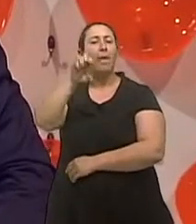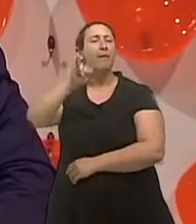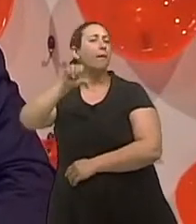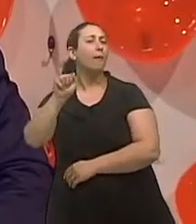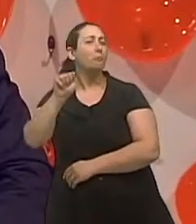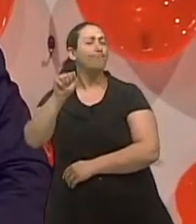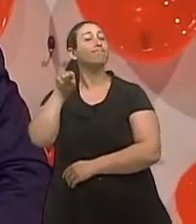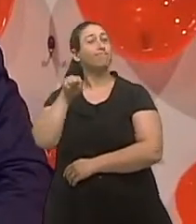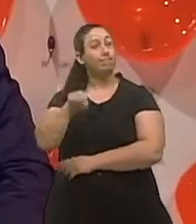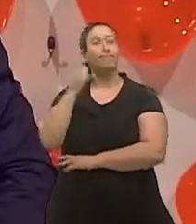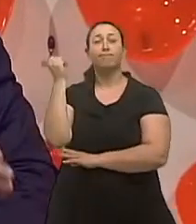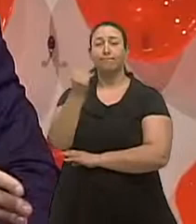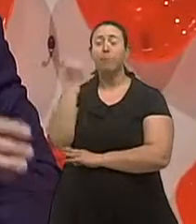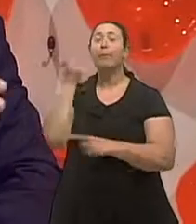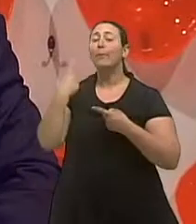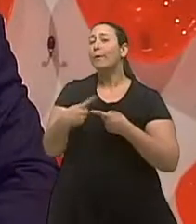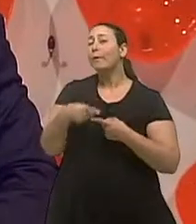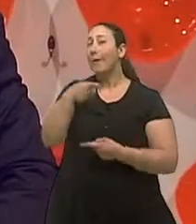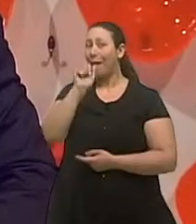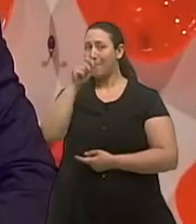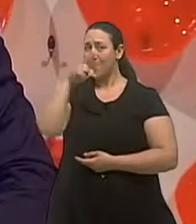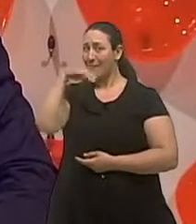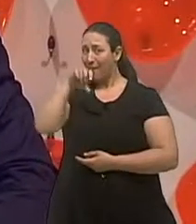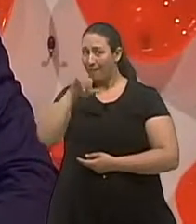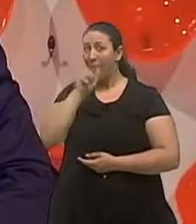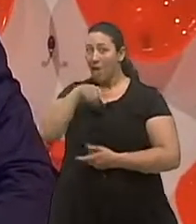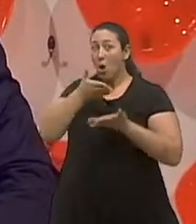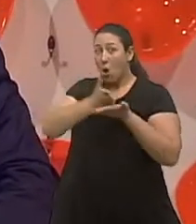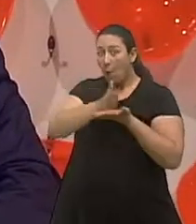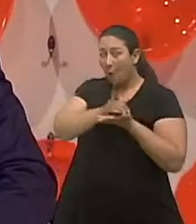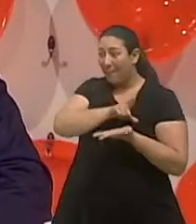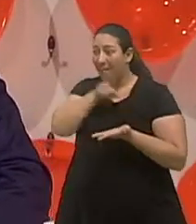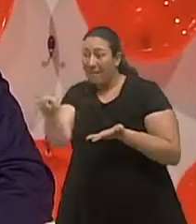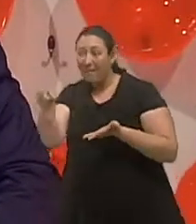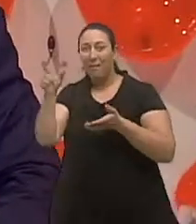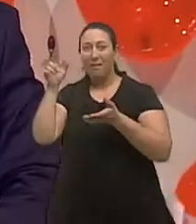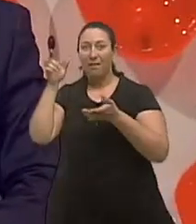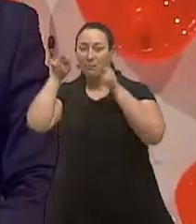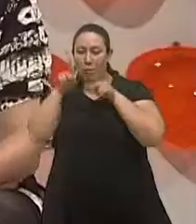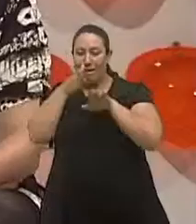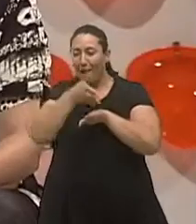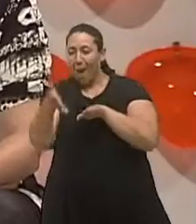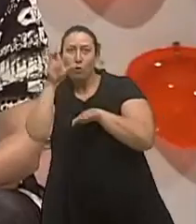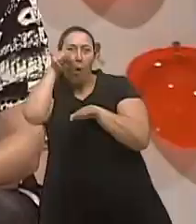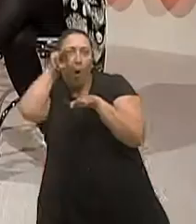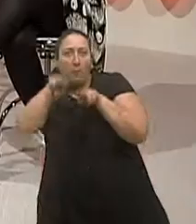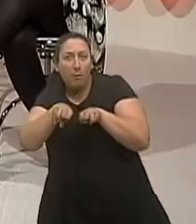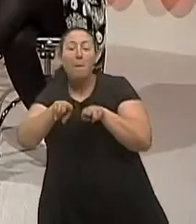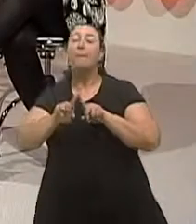essa, sim, que não é só incomoda quem está com a gente, mas essa, sim, nos atrapalha muito a nossa vida. E é perigosa.